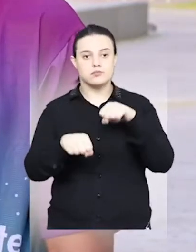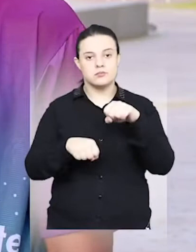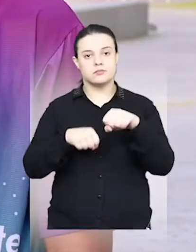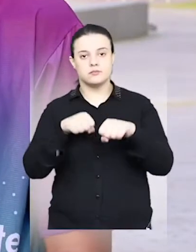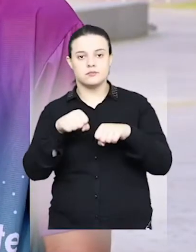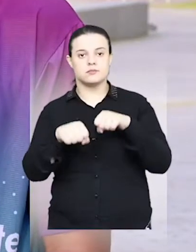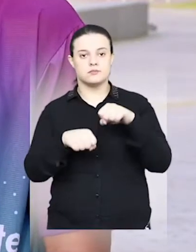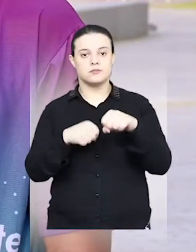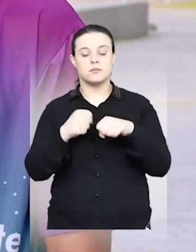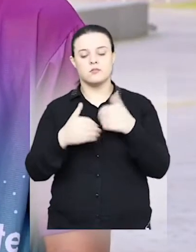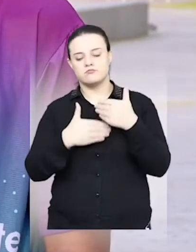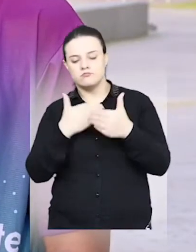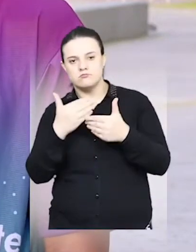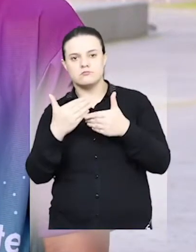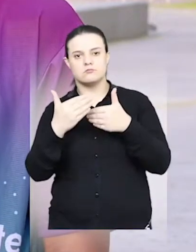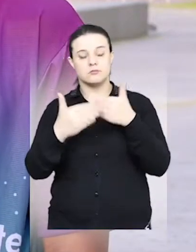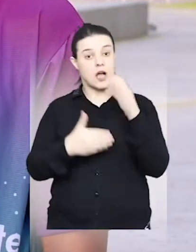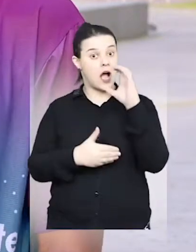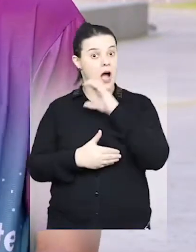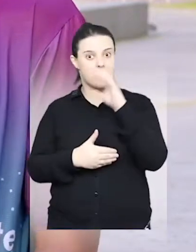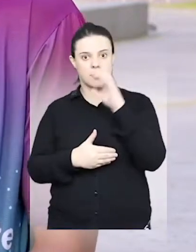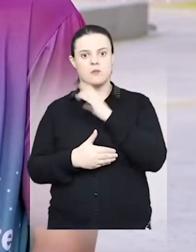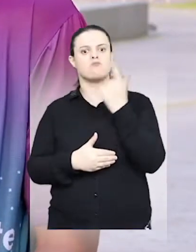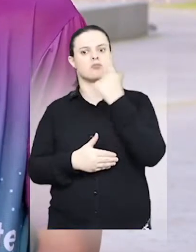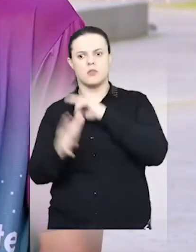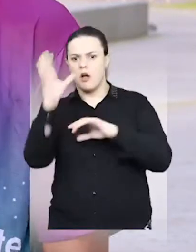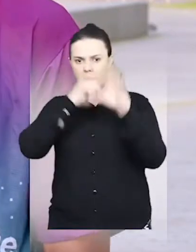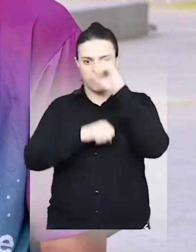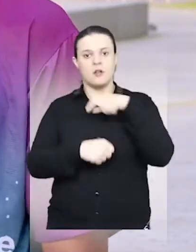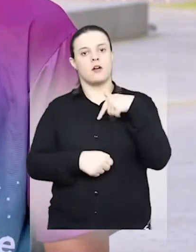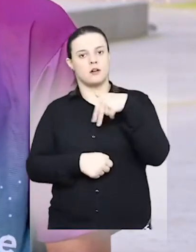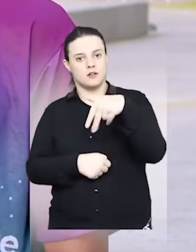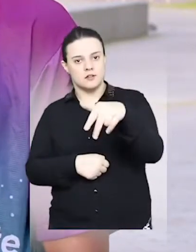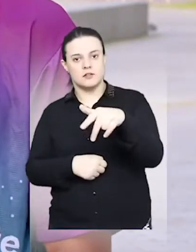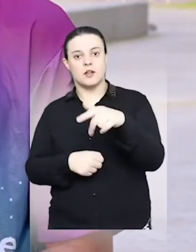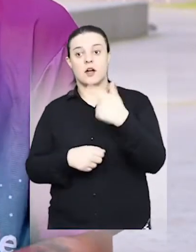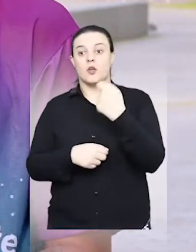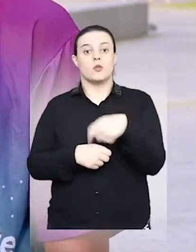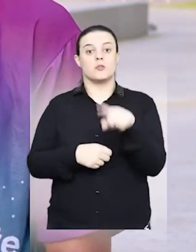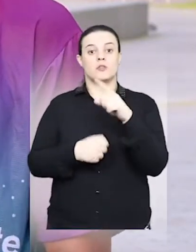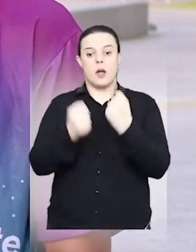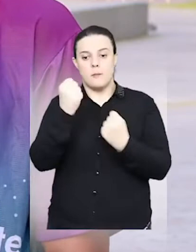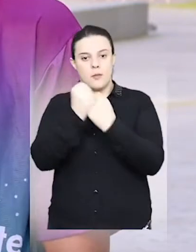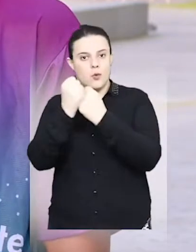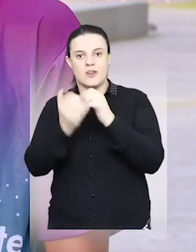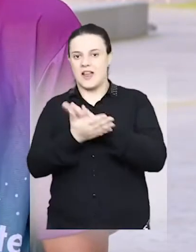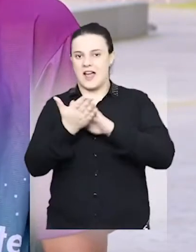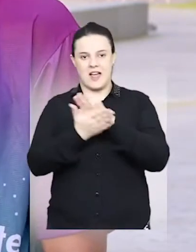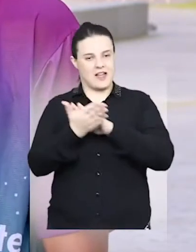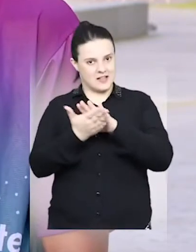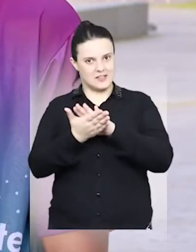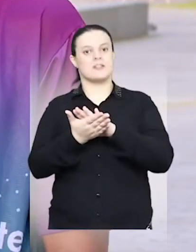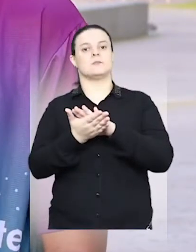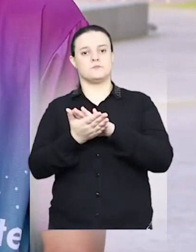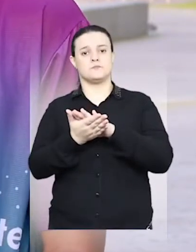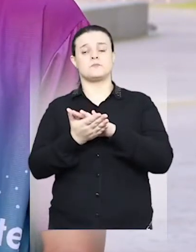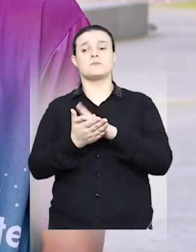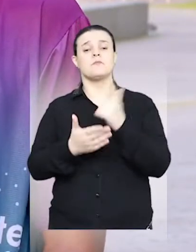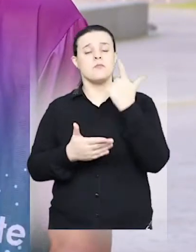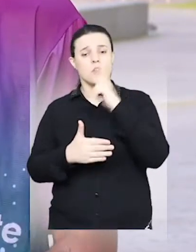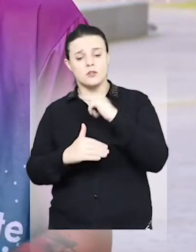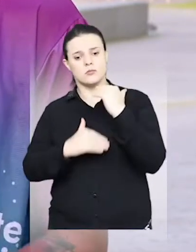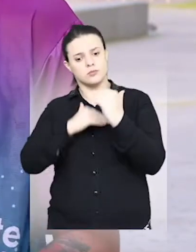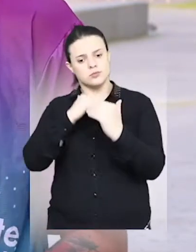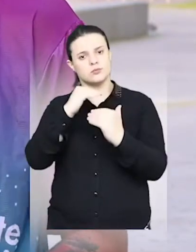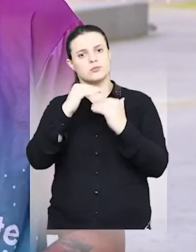desenvolvendo de forma muito rápida, a aprender a andar, sem usar nenhum tipo de apoio. E